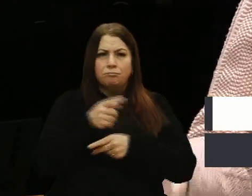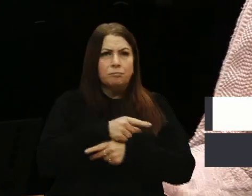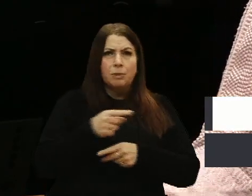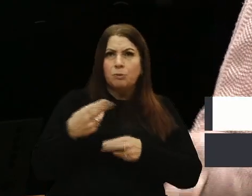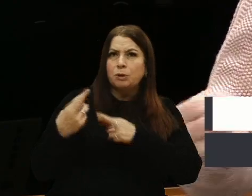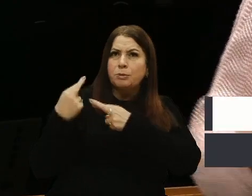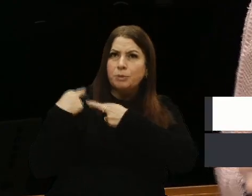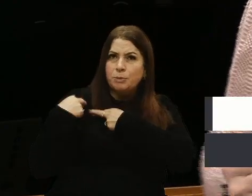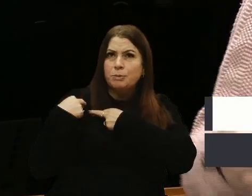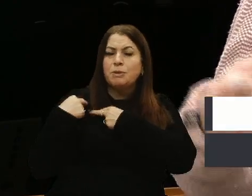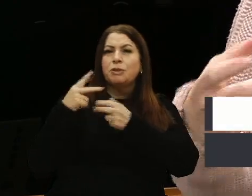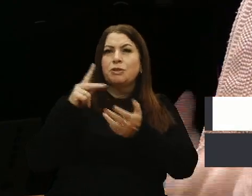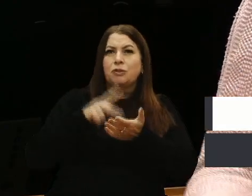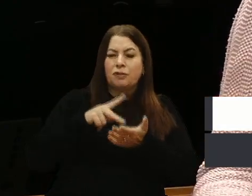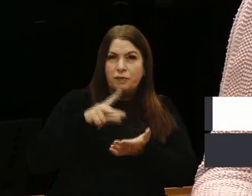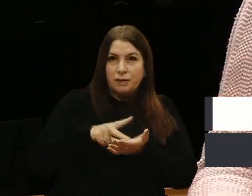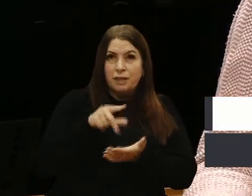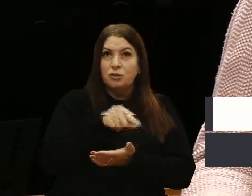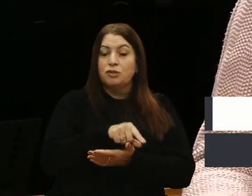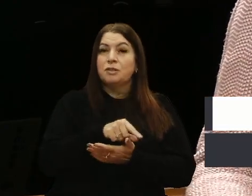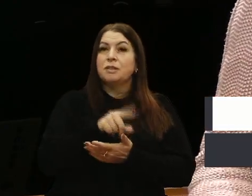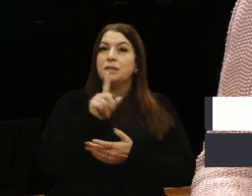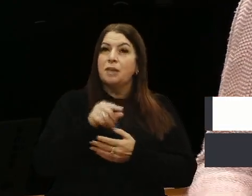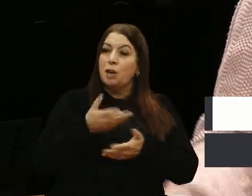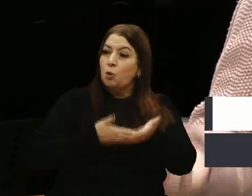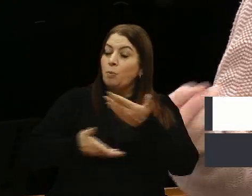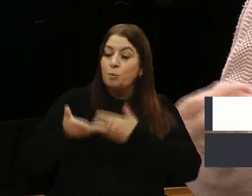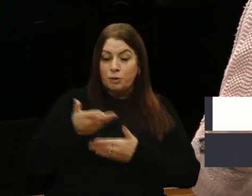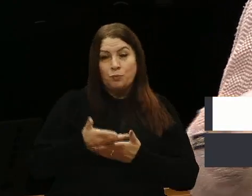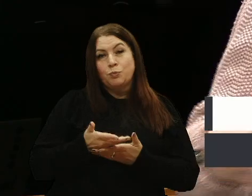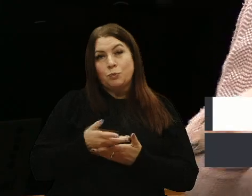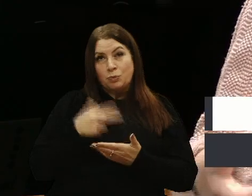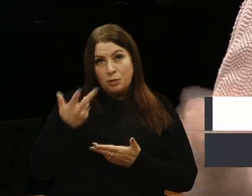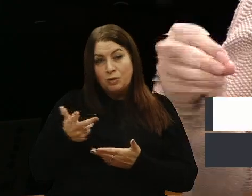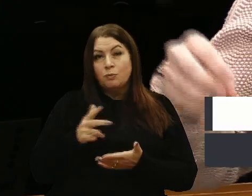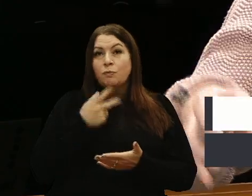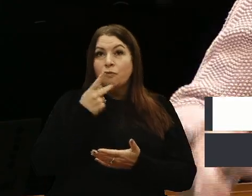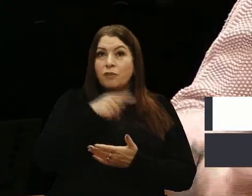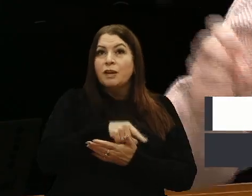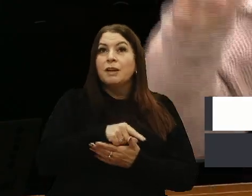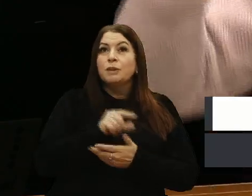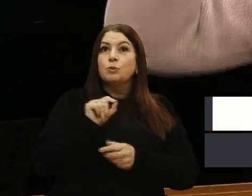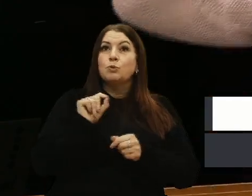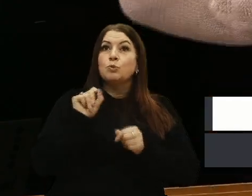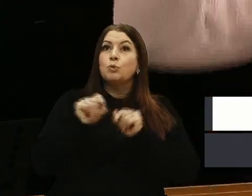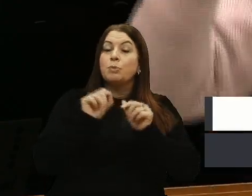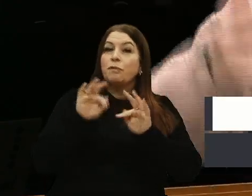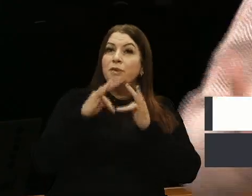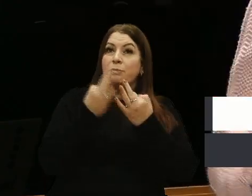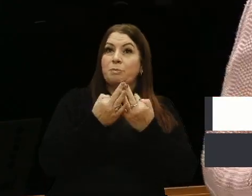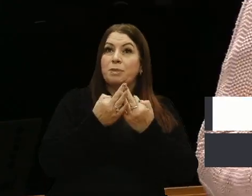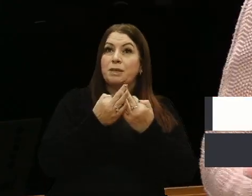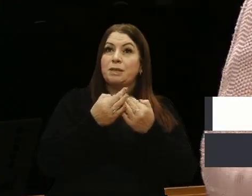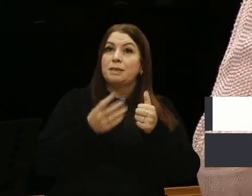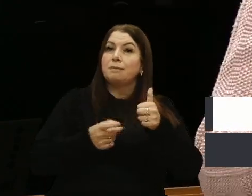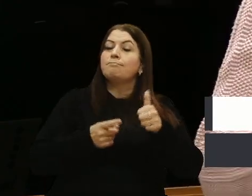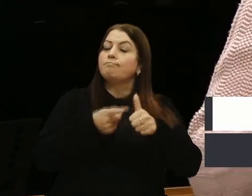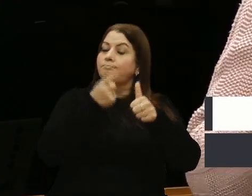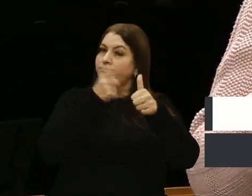a responsabilidade, de fato, ela é extremamente compartilhada. Então, falar sobre a família, em primeiro lugar, eu